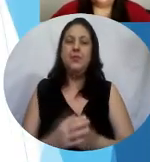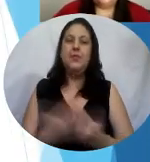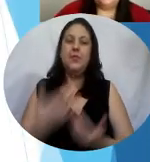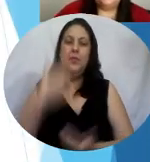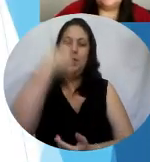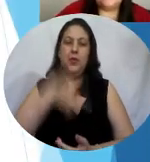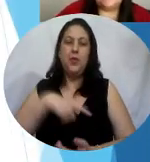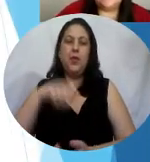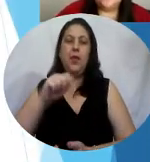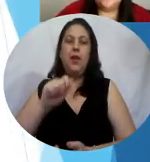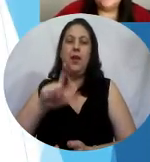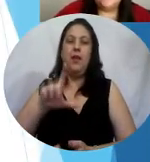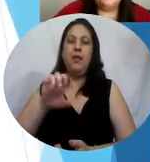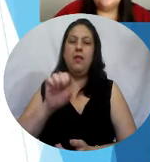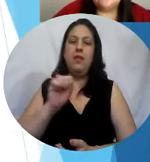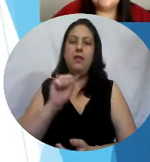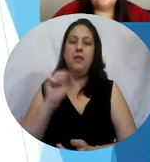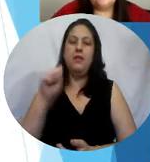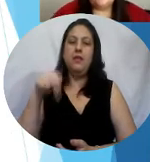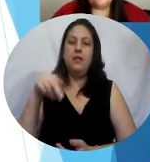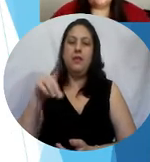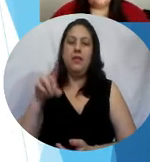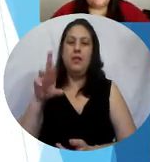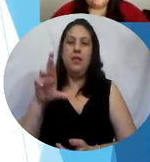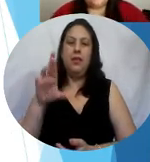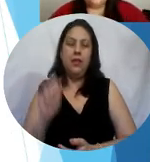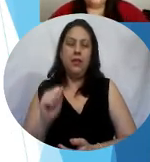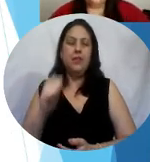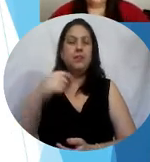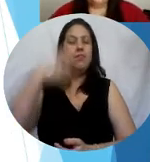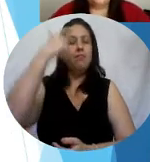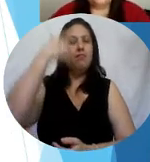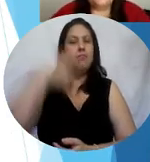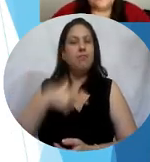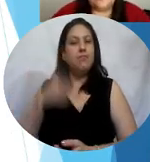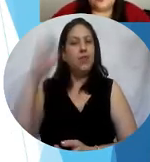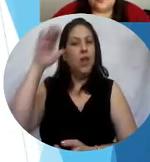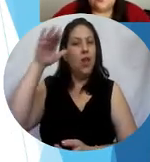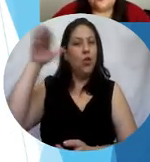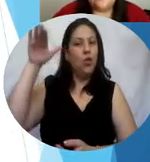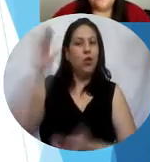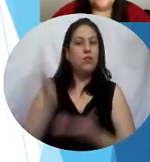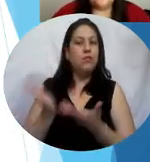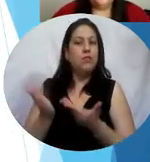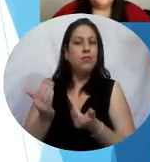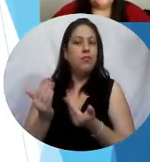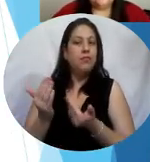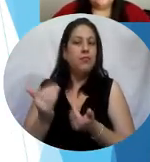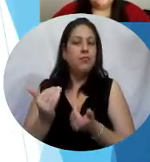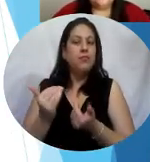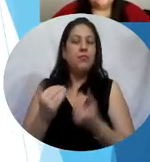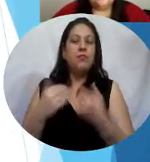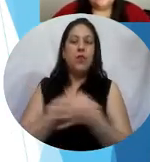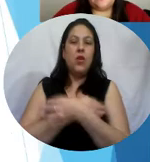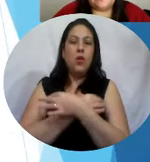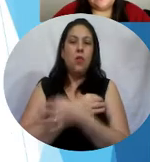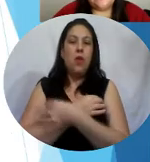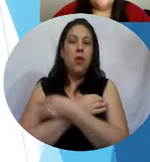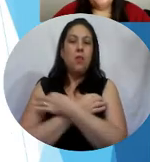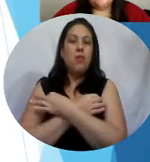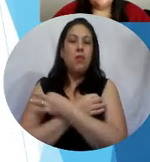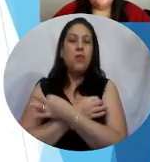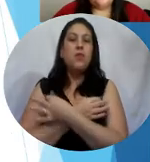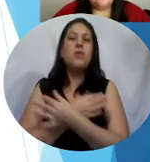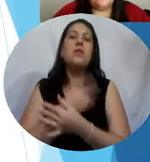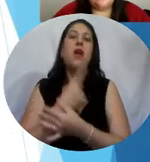mencionei, eu sou Alessandra Brasferino, vou descrever brevemente. Sou uma jovem adulta, estou usando uma blusa